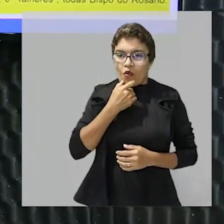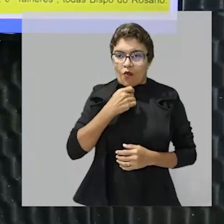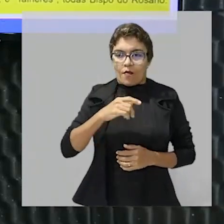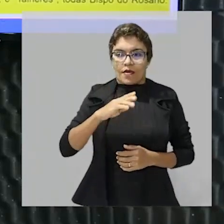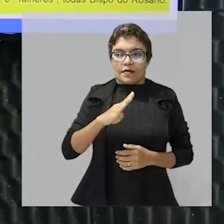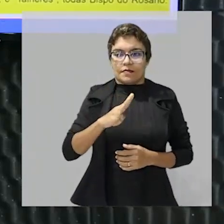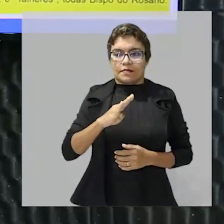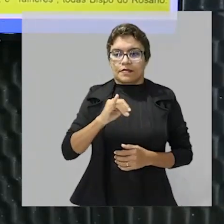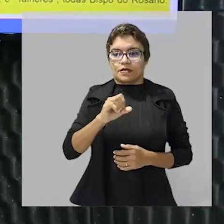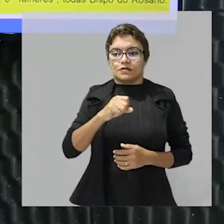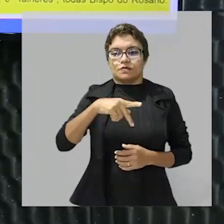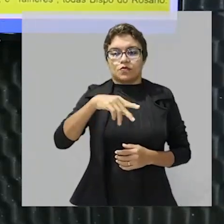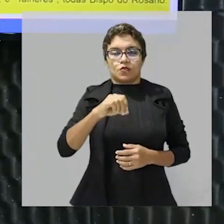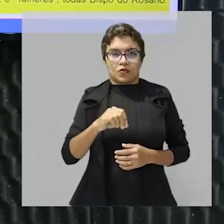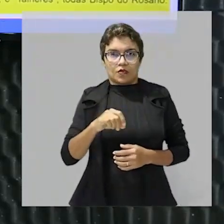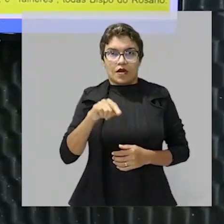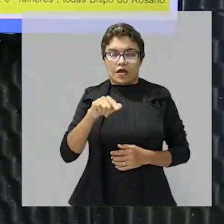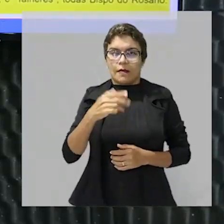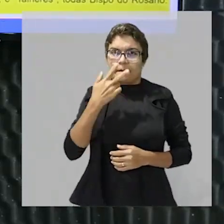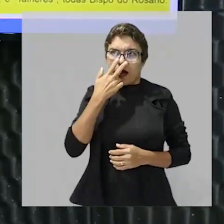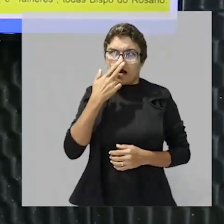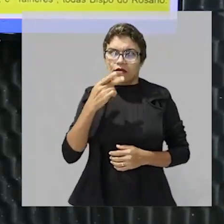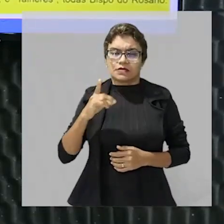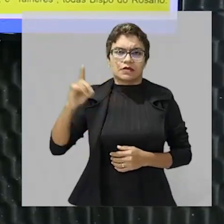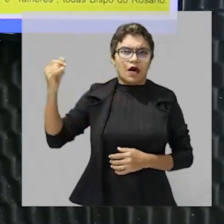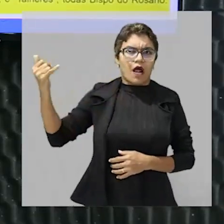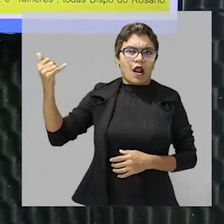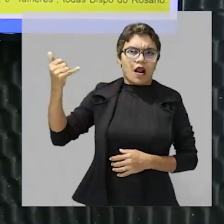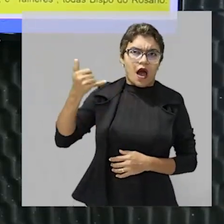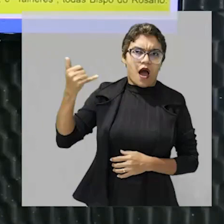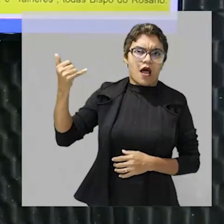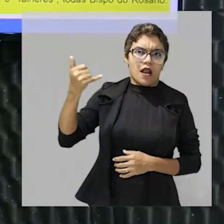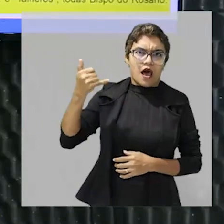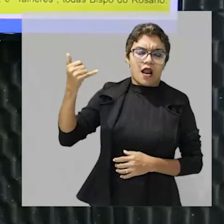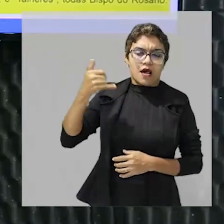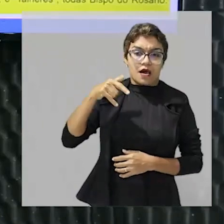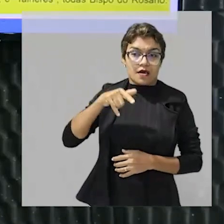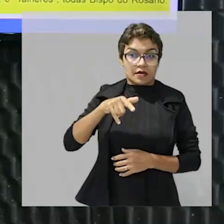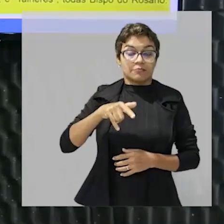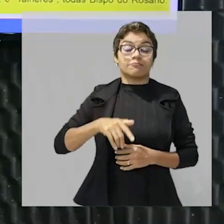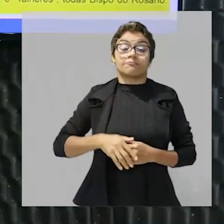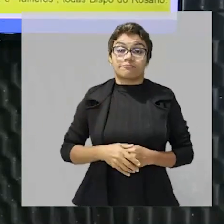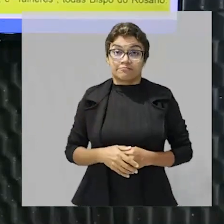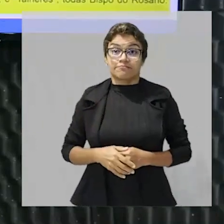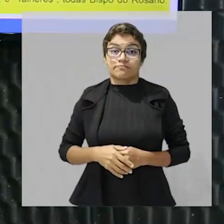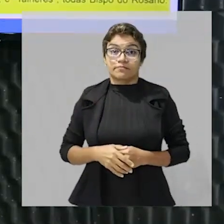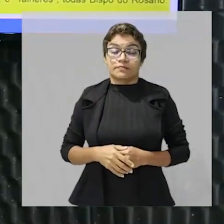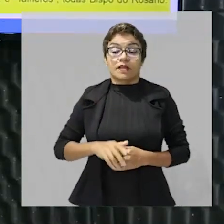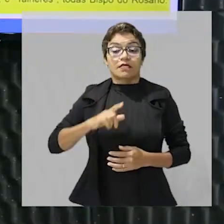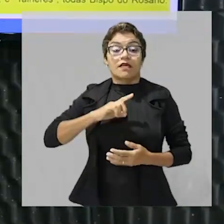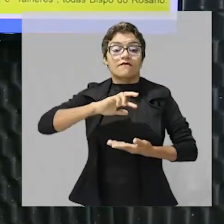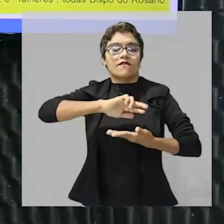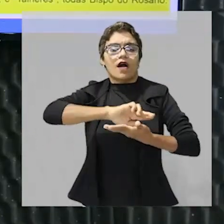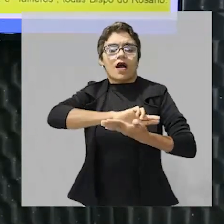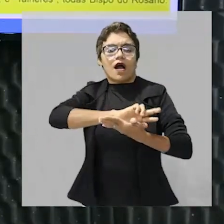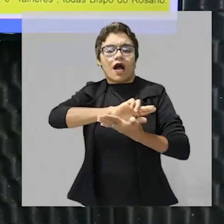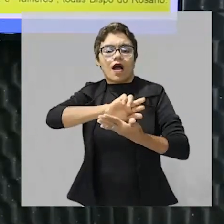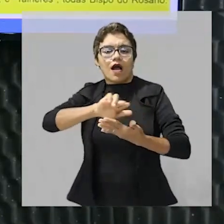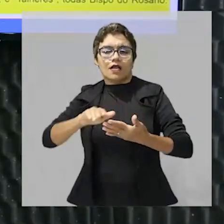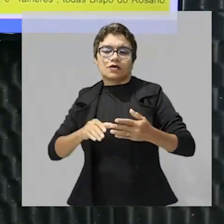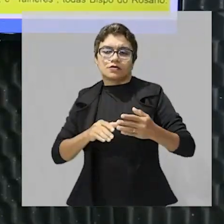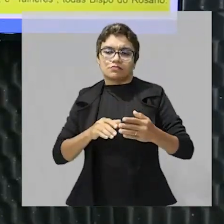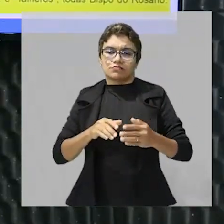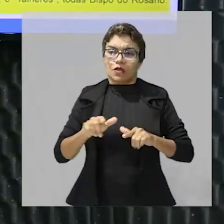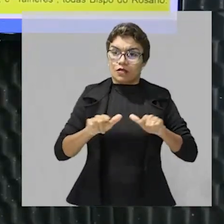ele recebia informações divinas de Deus, dos santos, dos anjos, e aí ele faz uma série de obras que